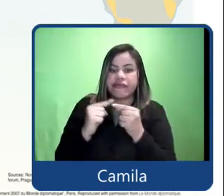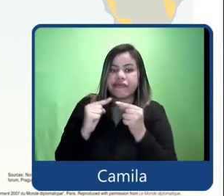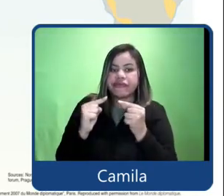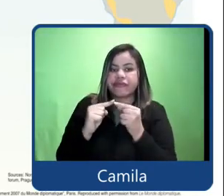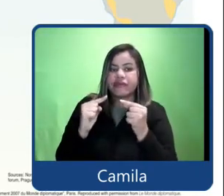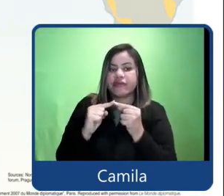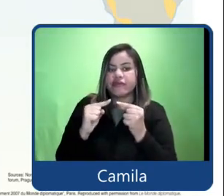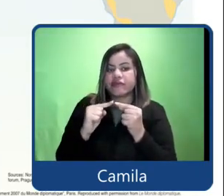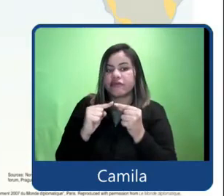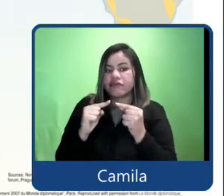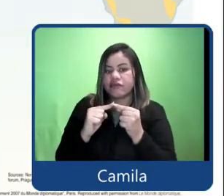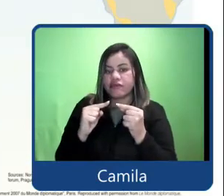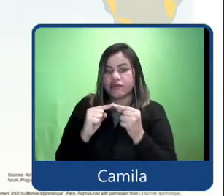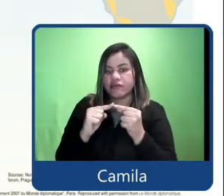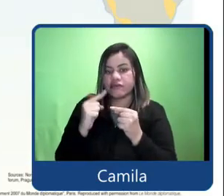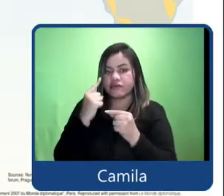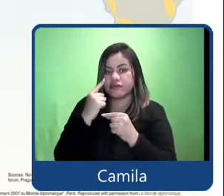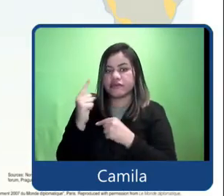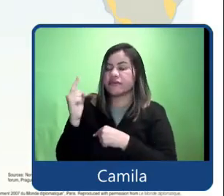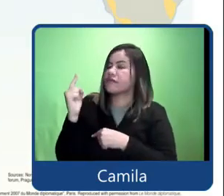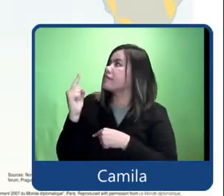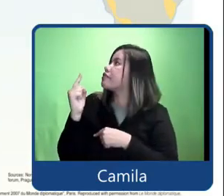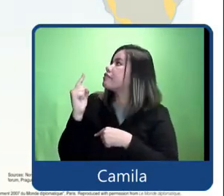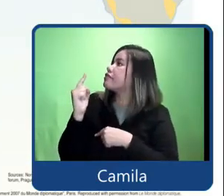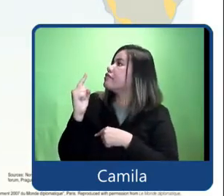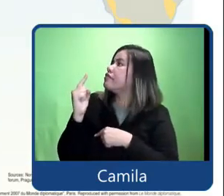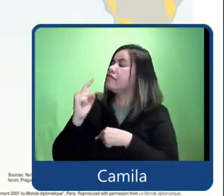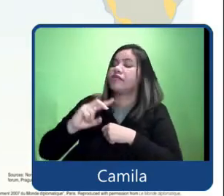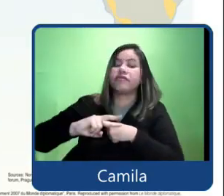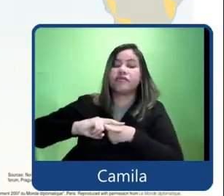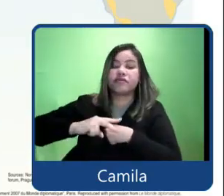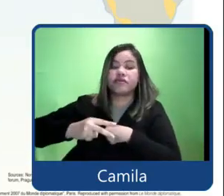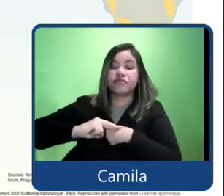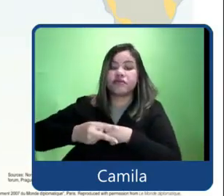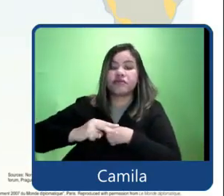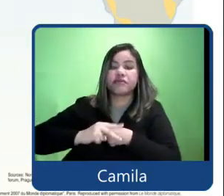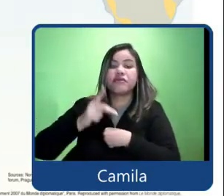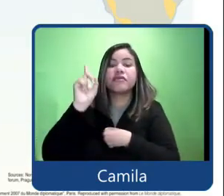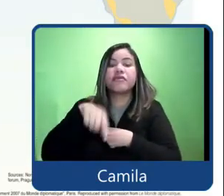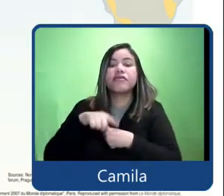né, das consequências das mudanças climáticas,